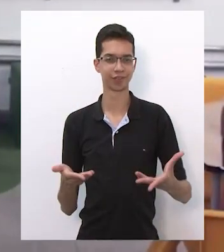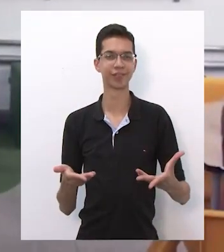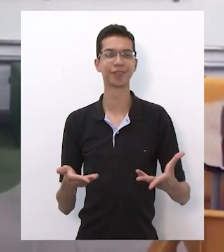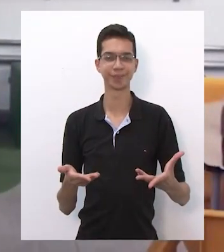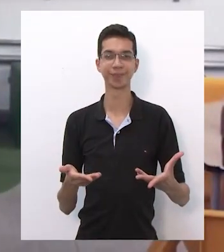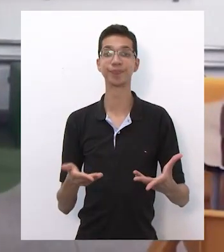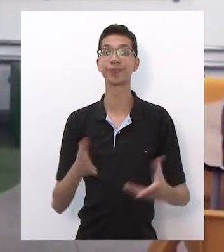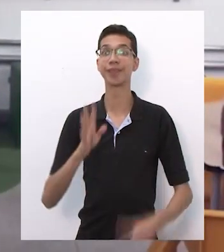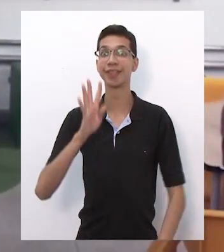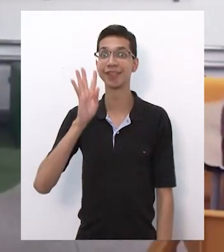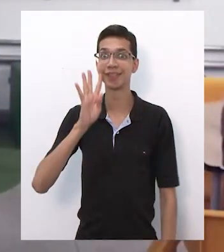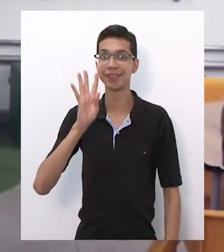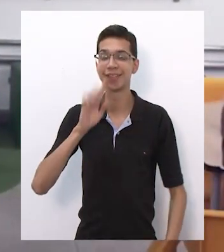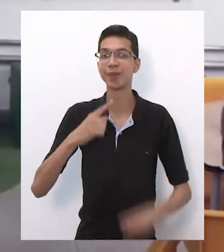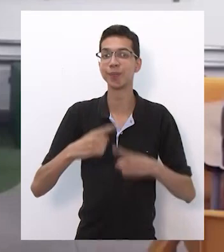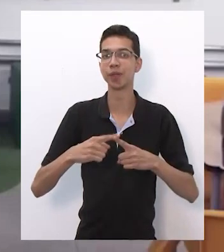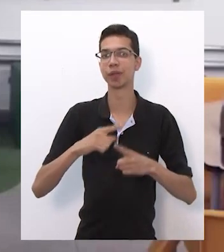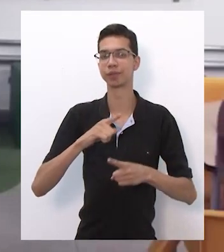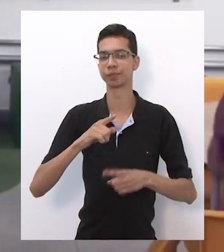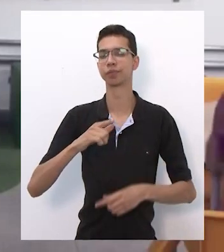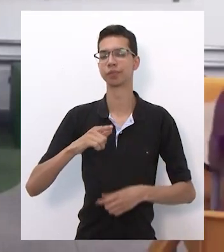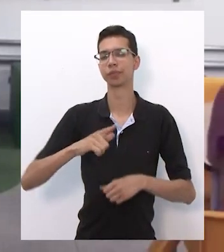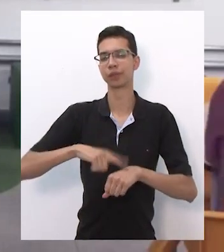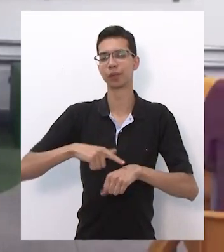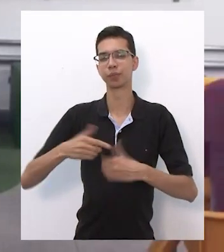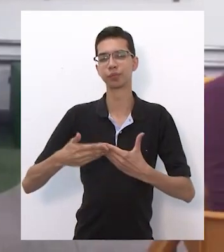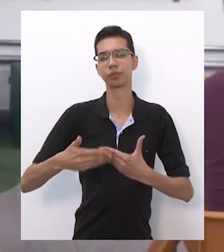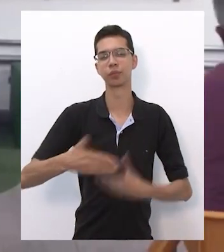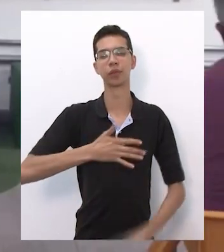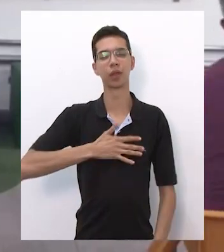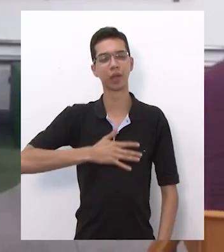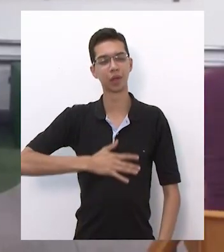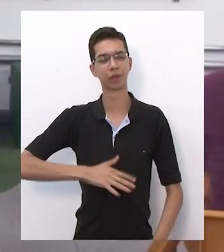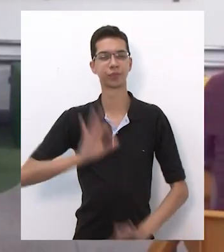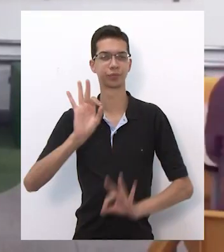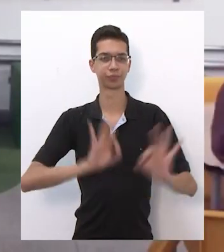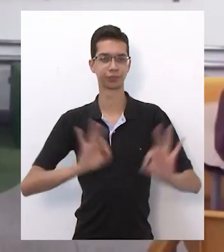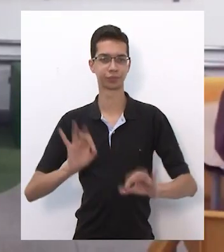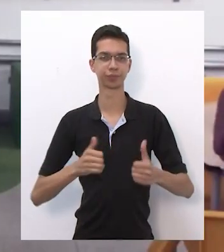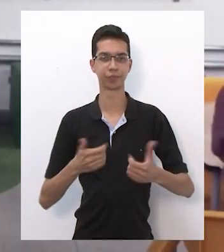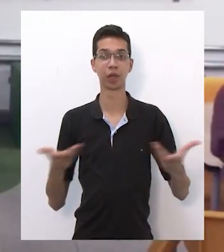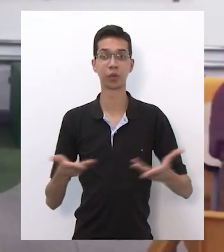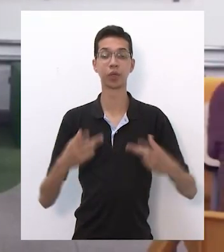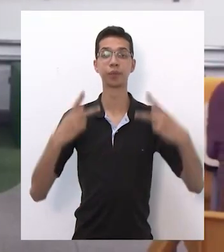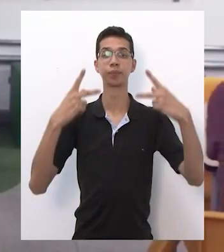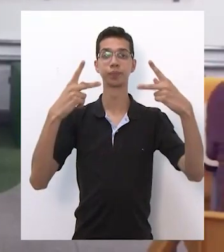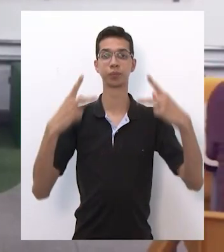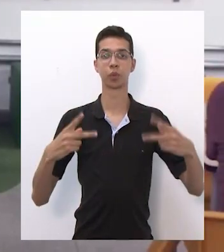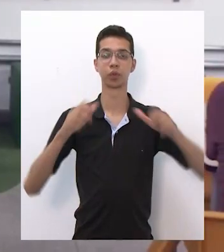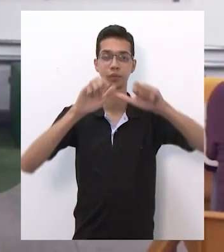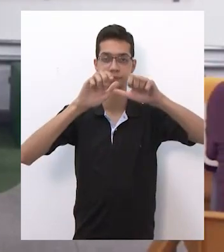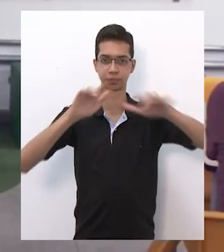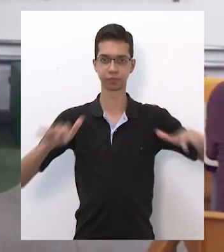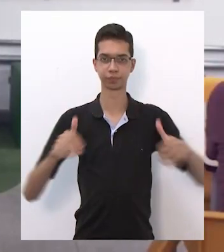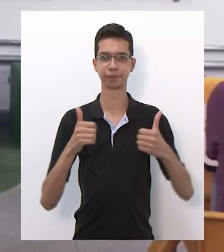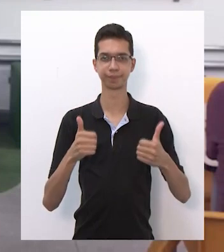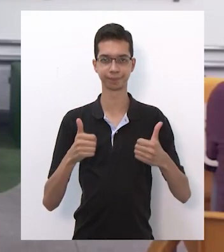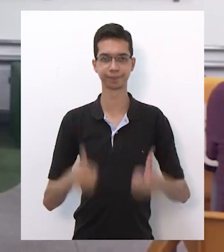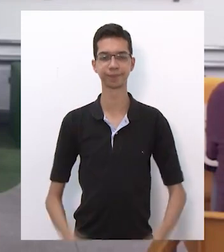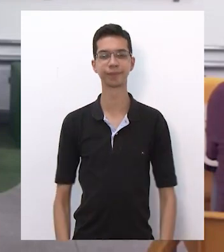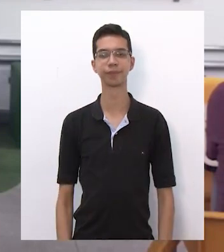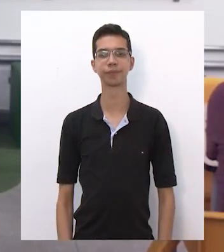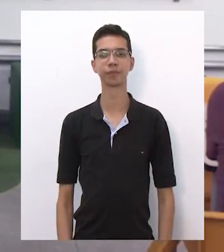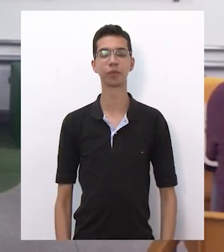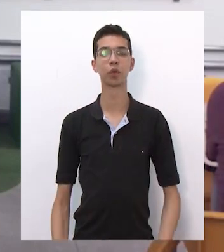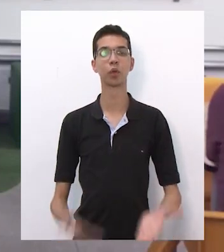no momento para construir isso com mais tranquilidade. Agora a gente vai programar, tudo bem? Então nós vamos começar